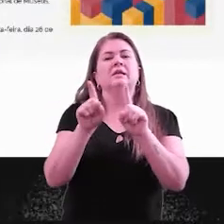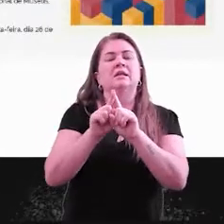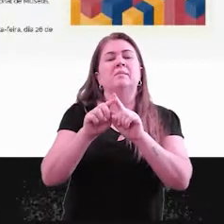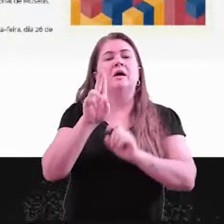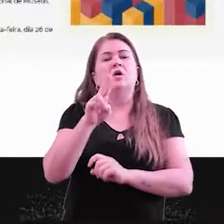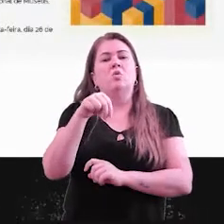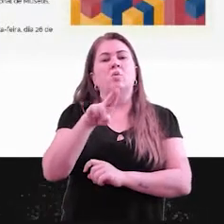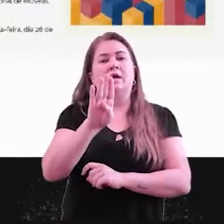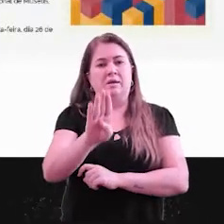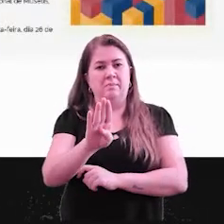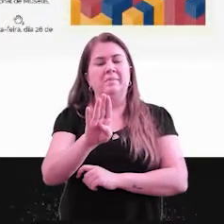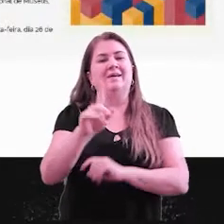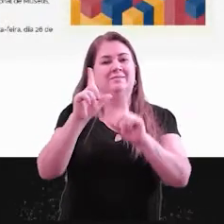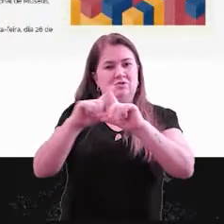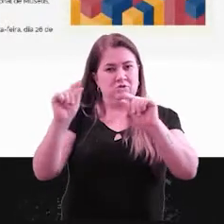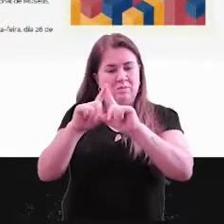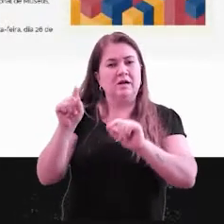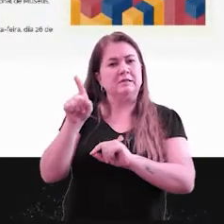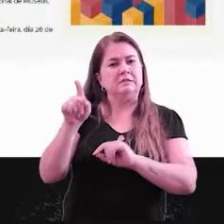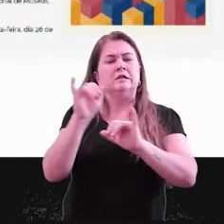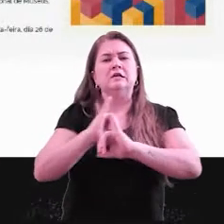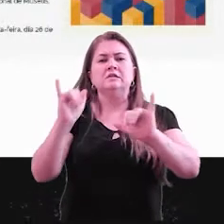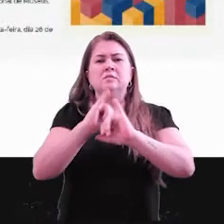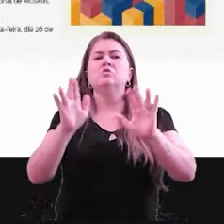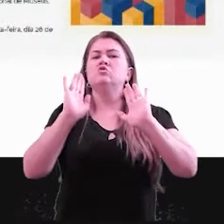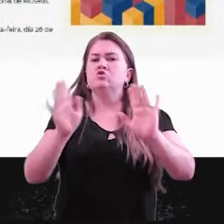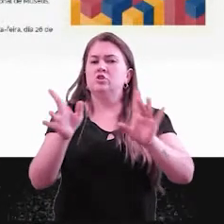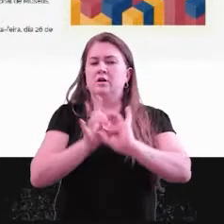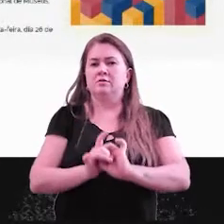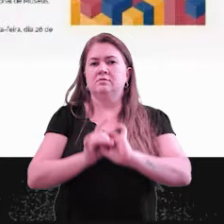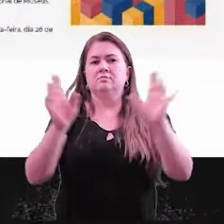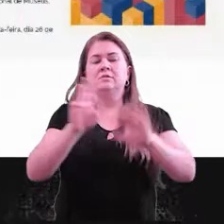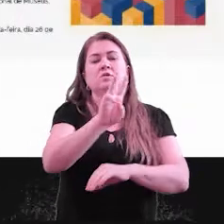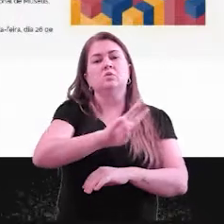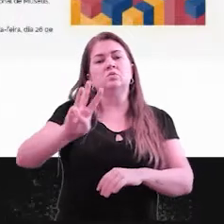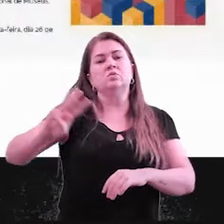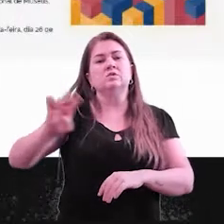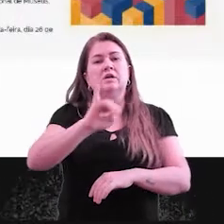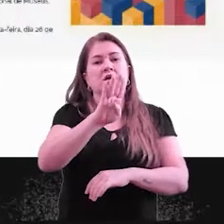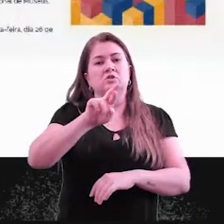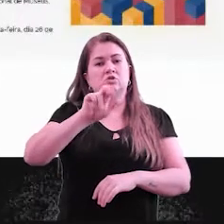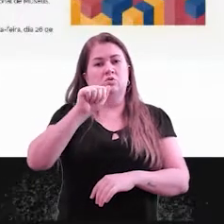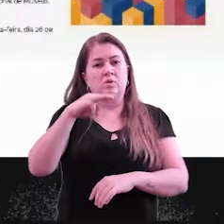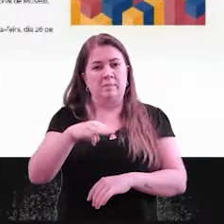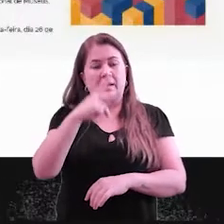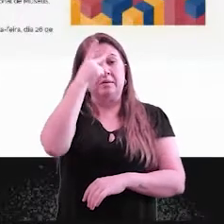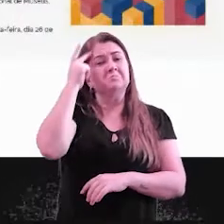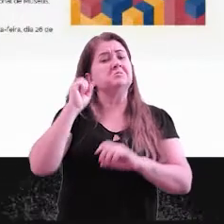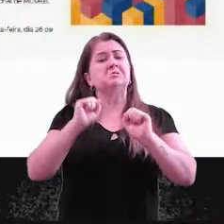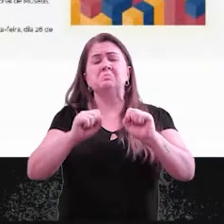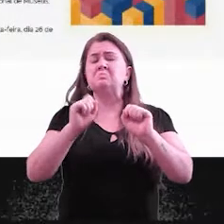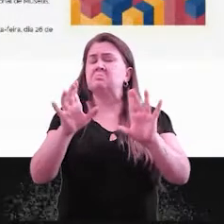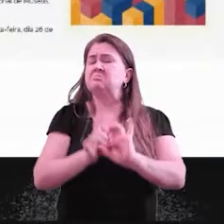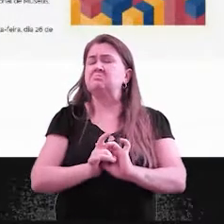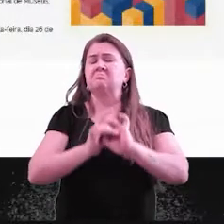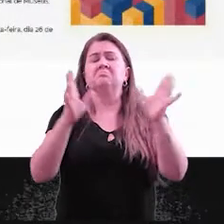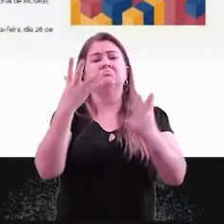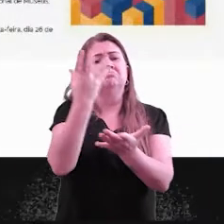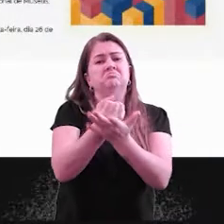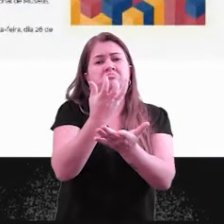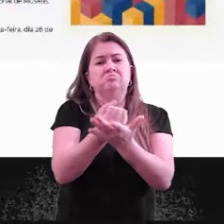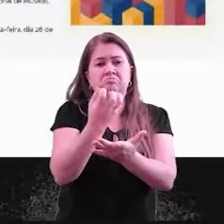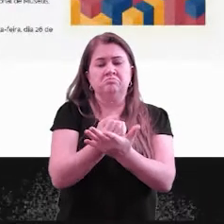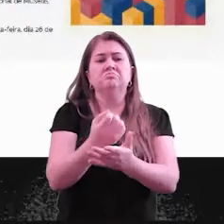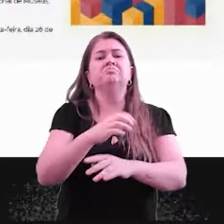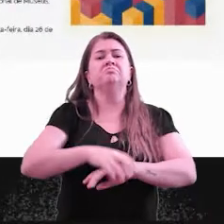disponível no site do IBRAM para acesso gratuito, as pessoas podem fazer download, e o trabalho ficou